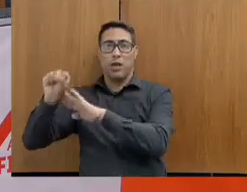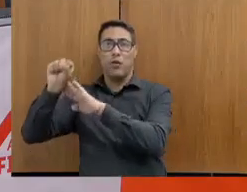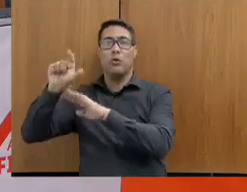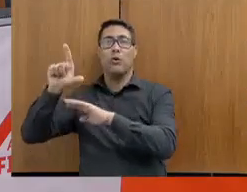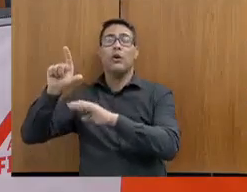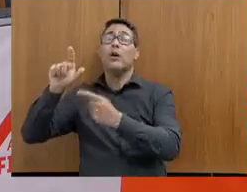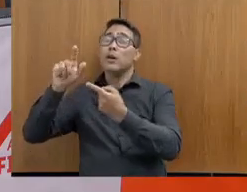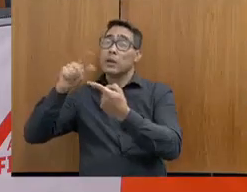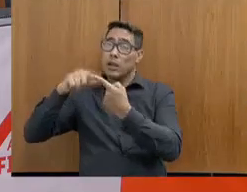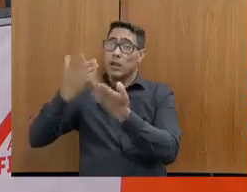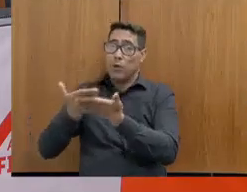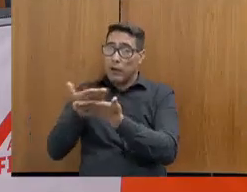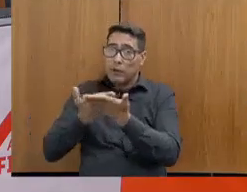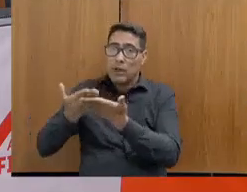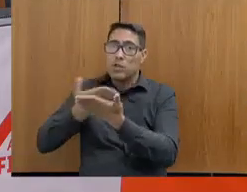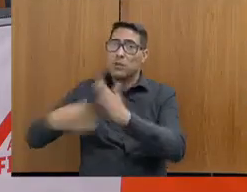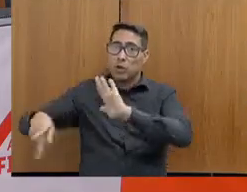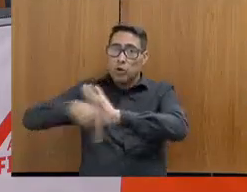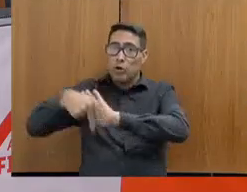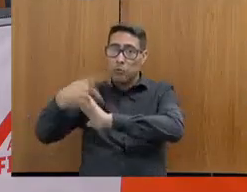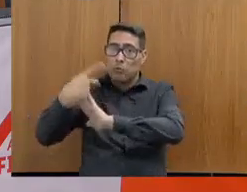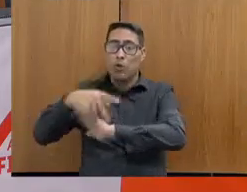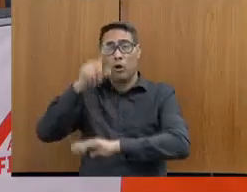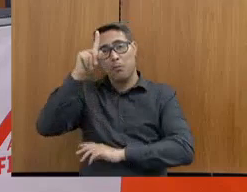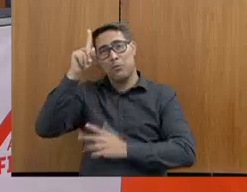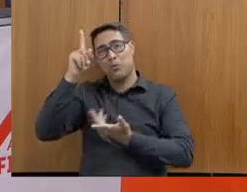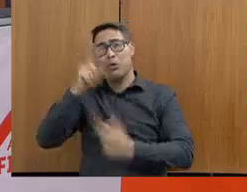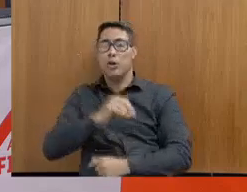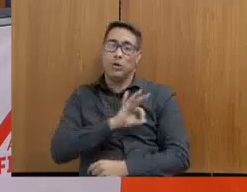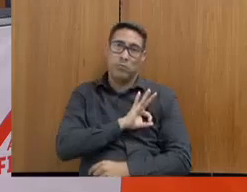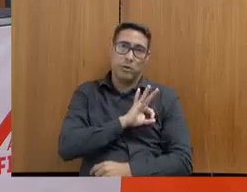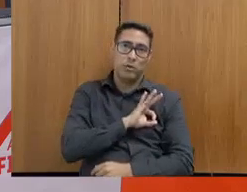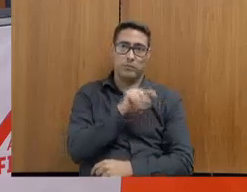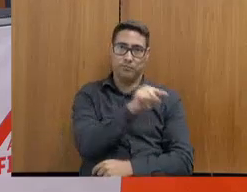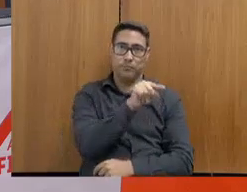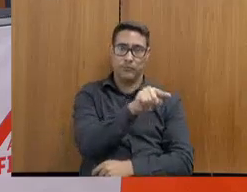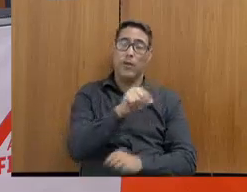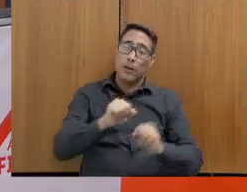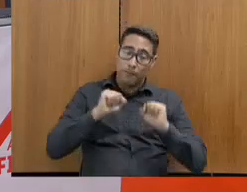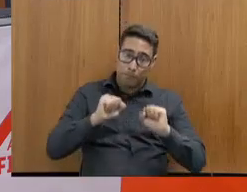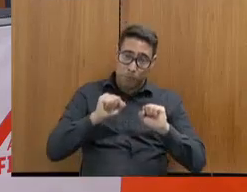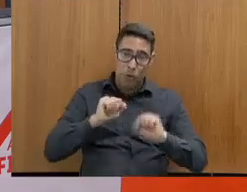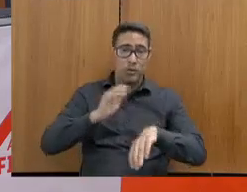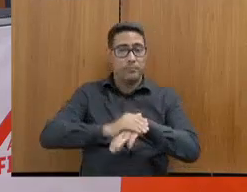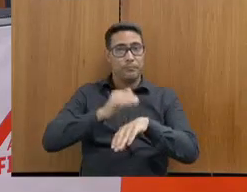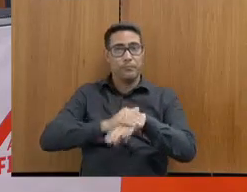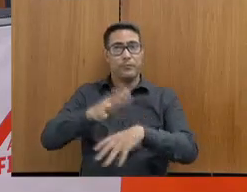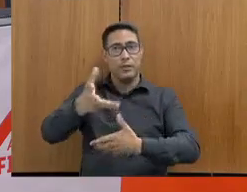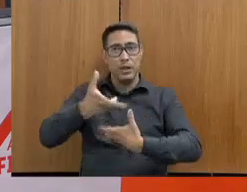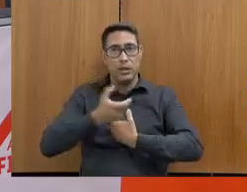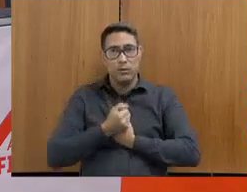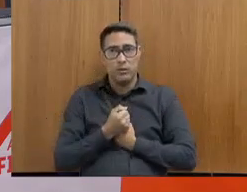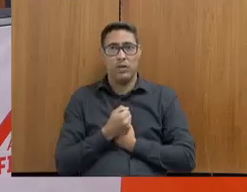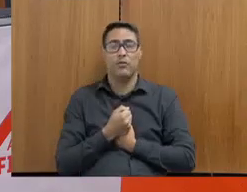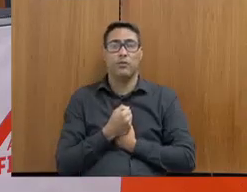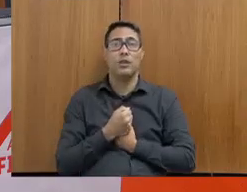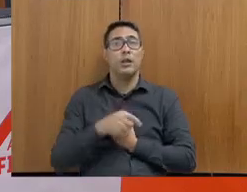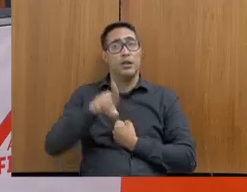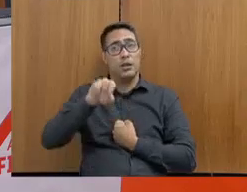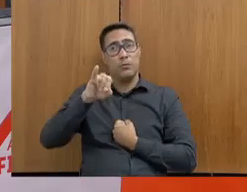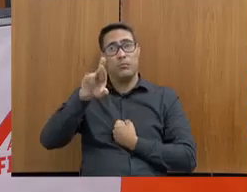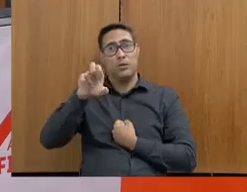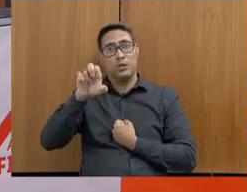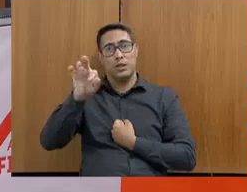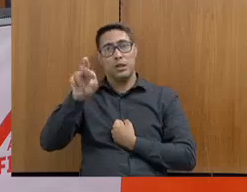atendimento dos nossos servidores policiais e administrativos para que eles possam ser acolhidos é essa é uma diretriz da nossa administração